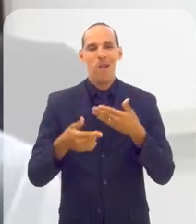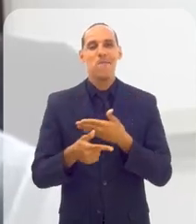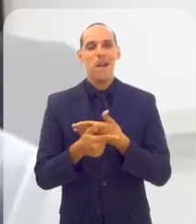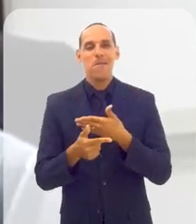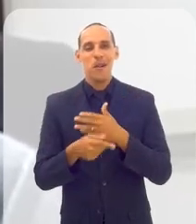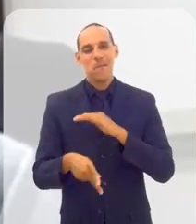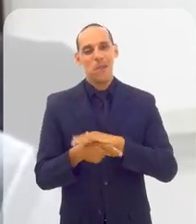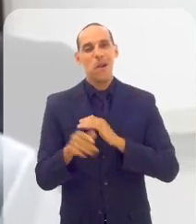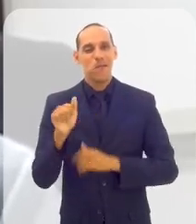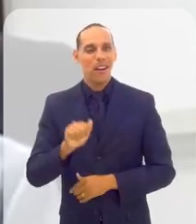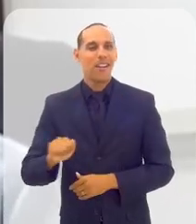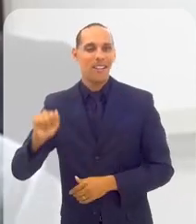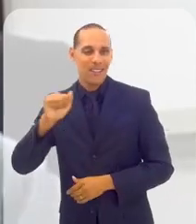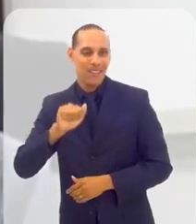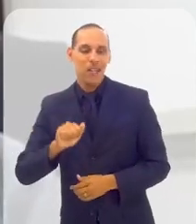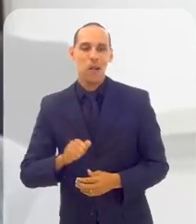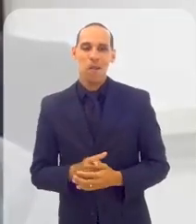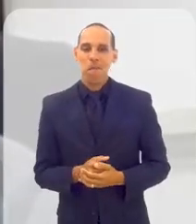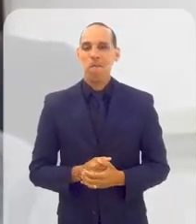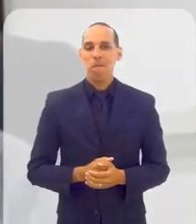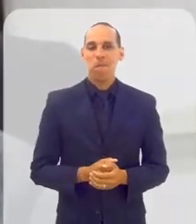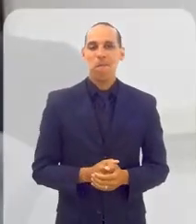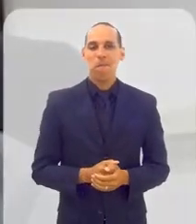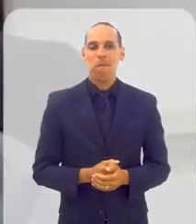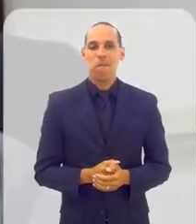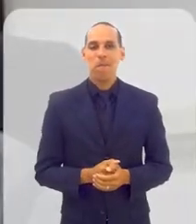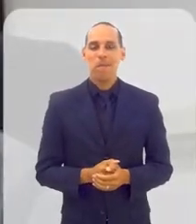foco da associação, né?